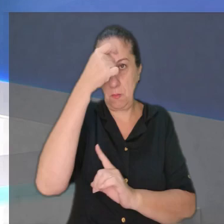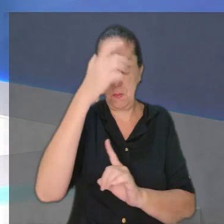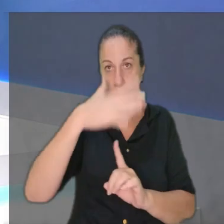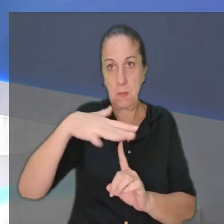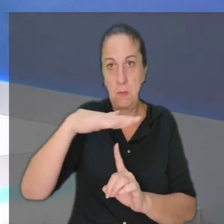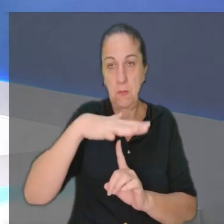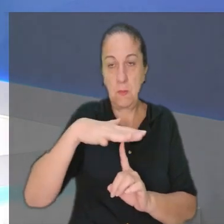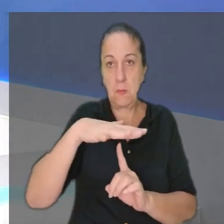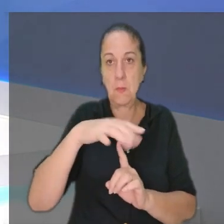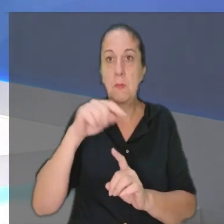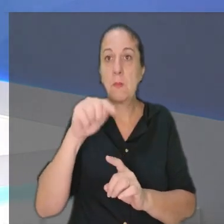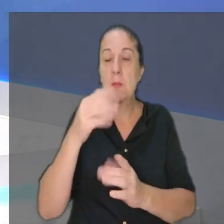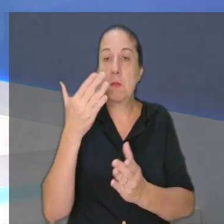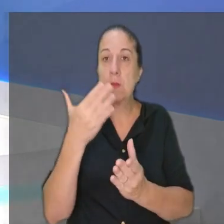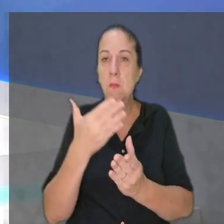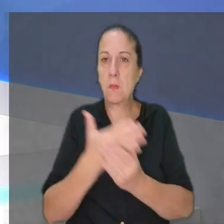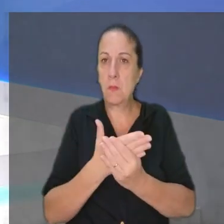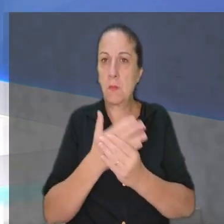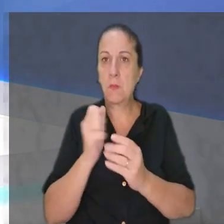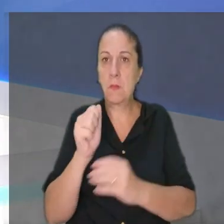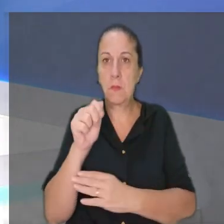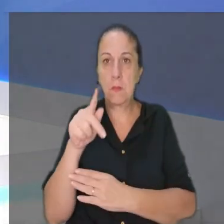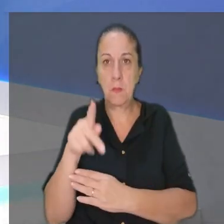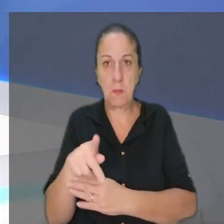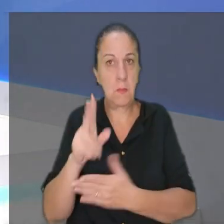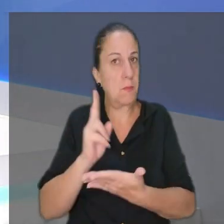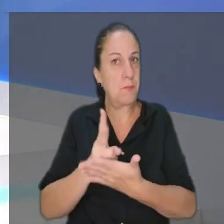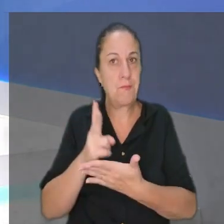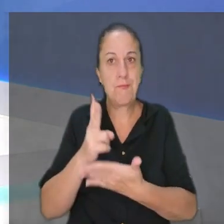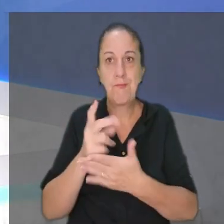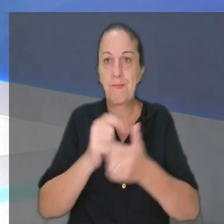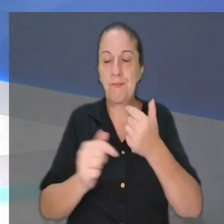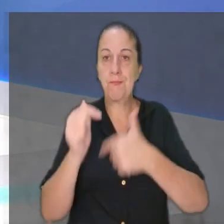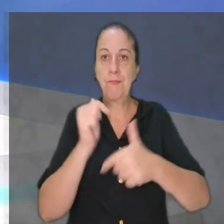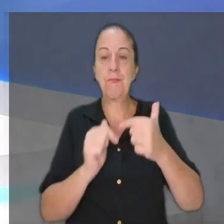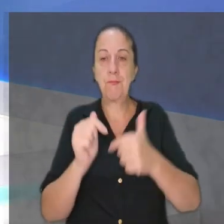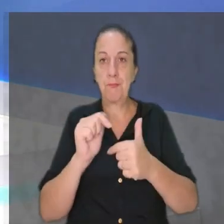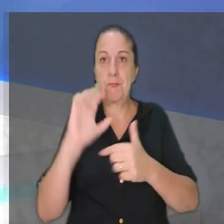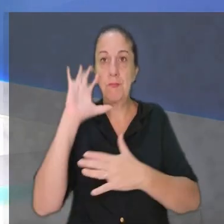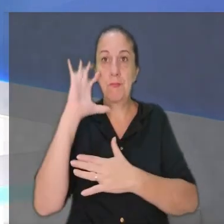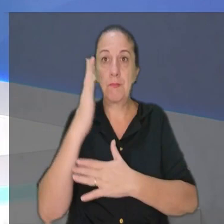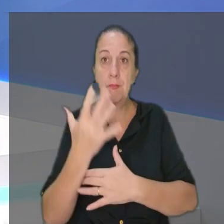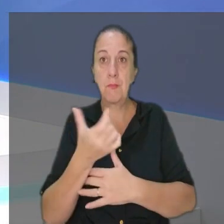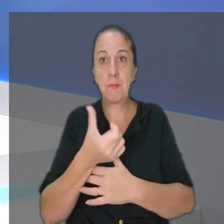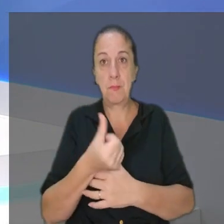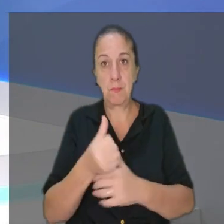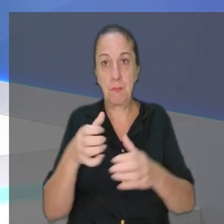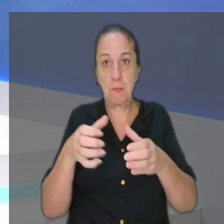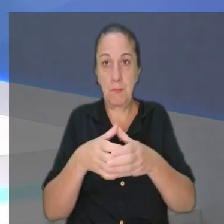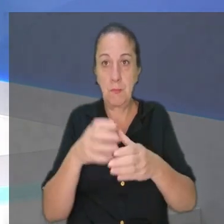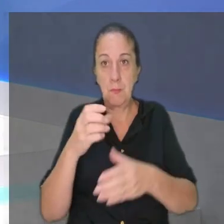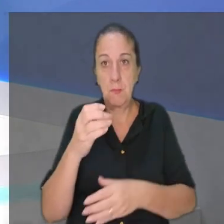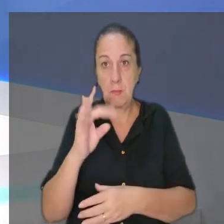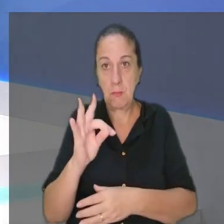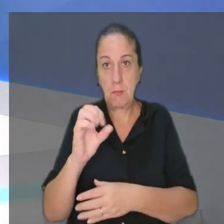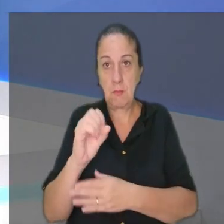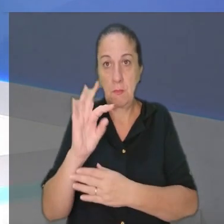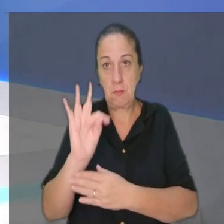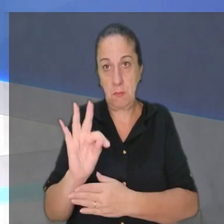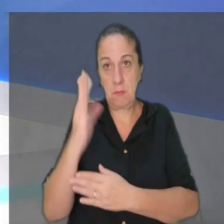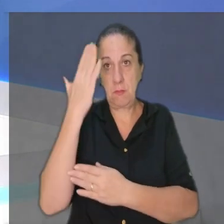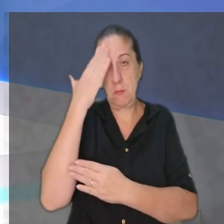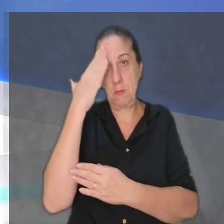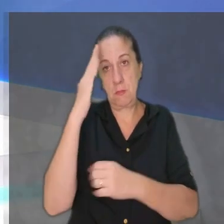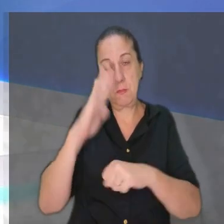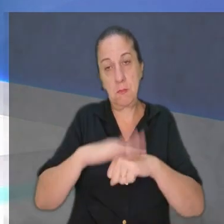moral. De acordo com o processo, Anderson, ele se aposentou permanentemente para o trabalho. A decisão é da sexta turma do TST e é para lá que nós vamos